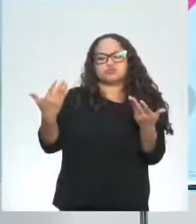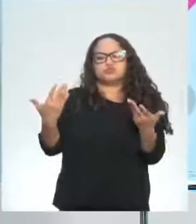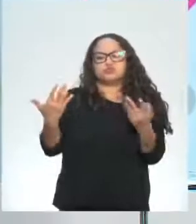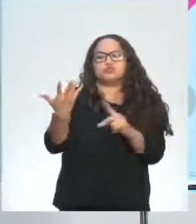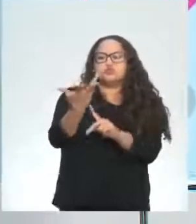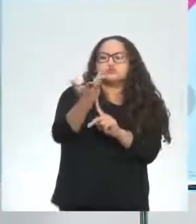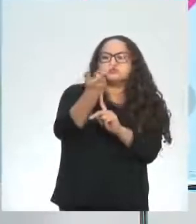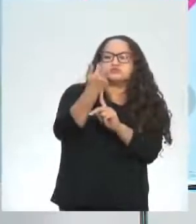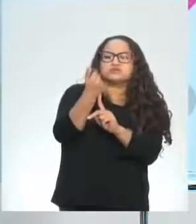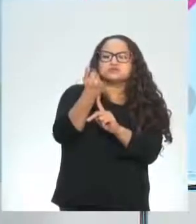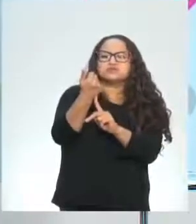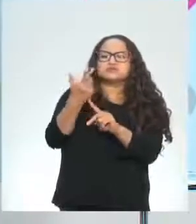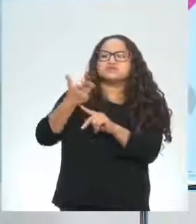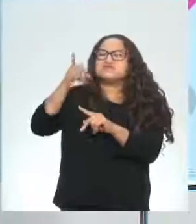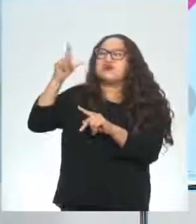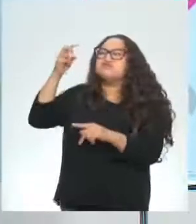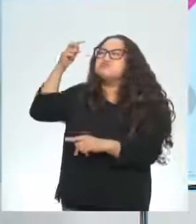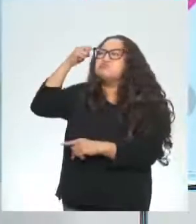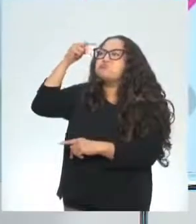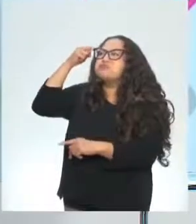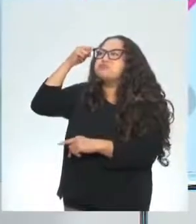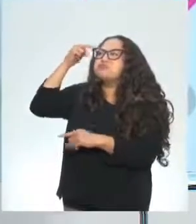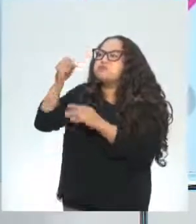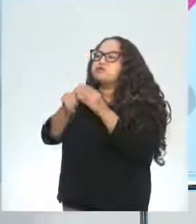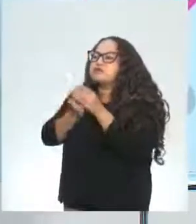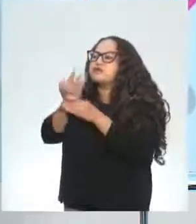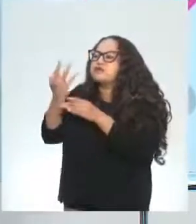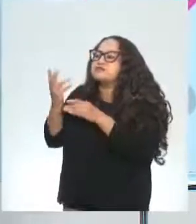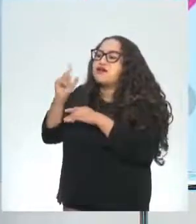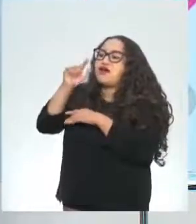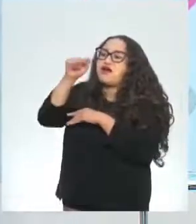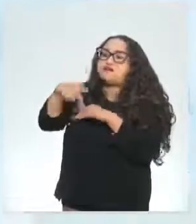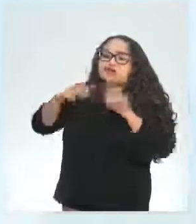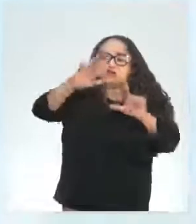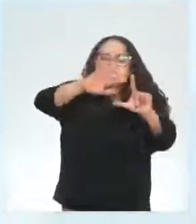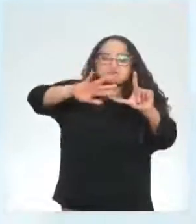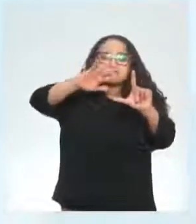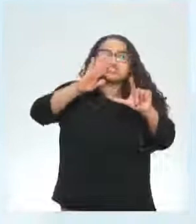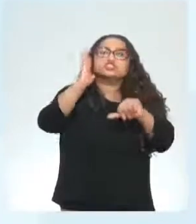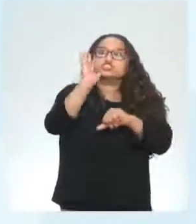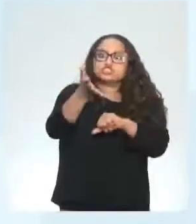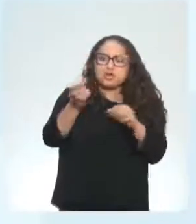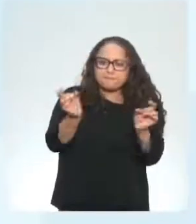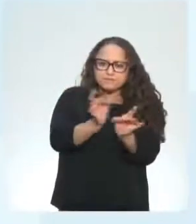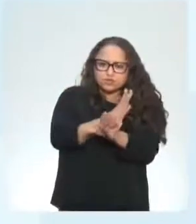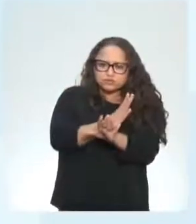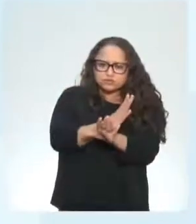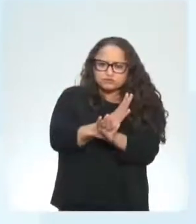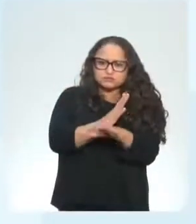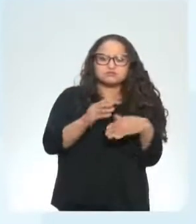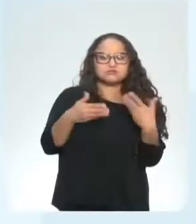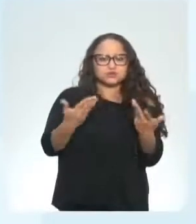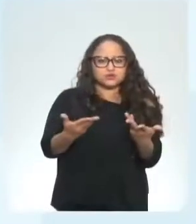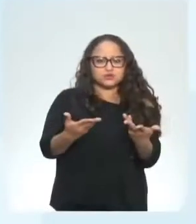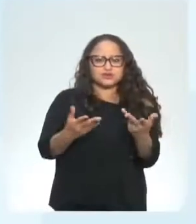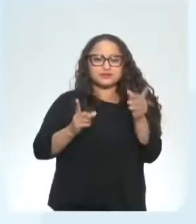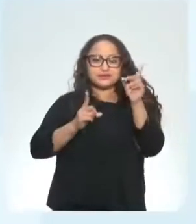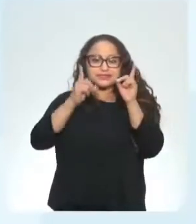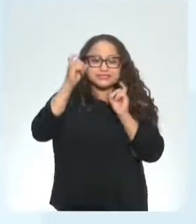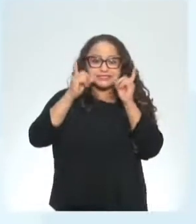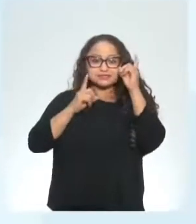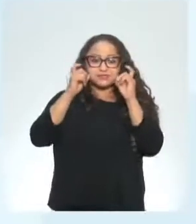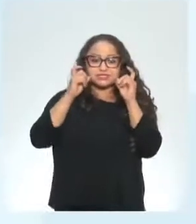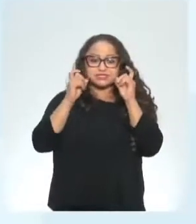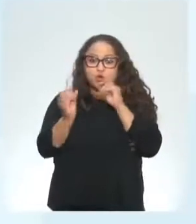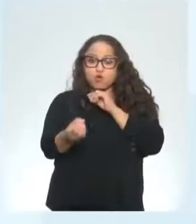uma obra, desde lá sua concepção inicial até o produto final. A professora Sandra citou a questão da expressão inédita,